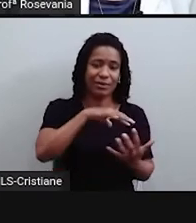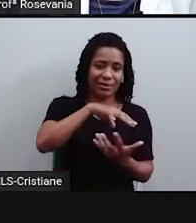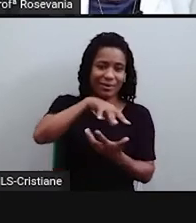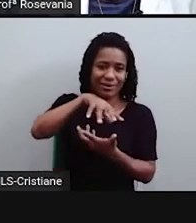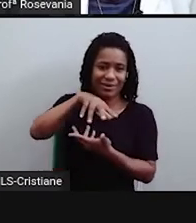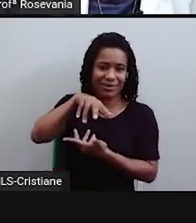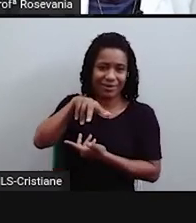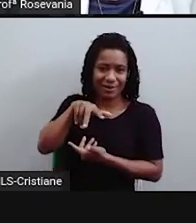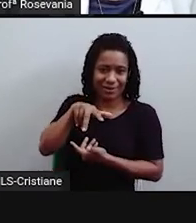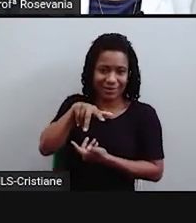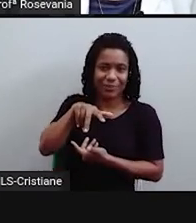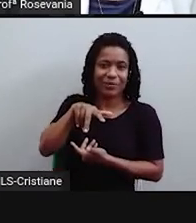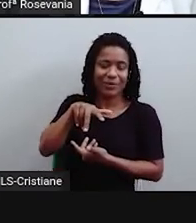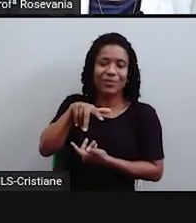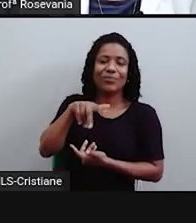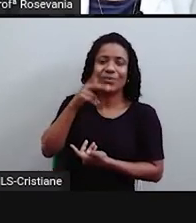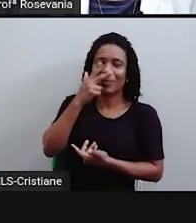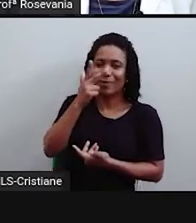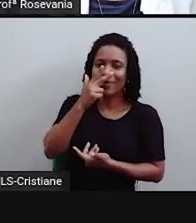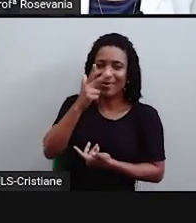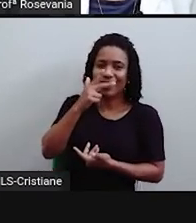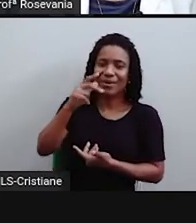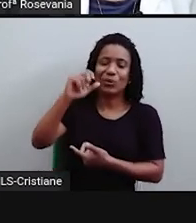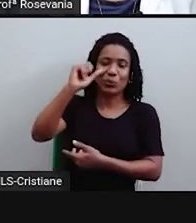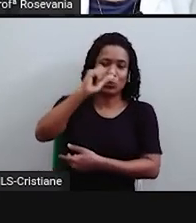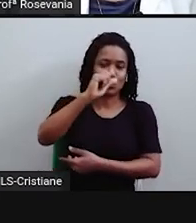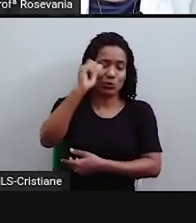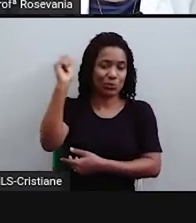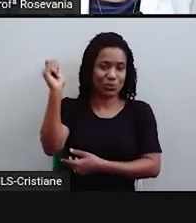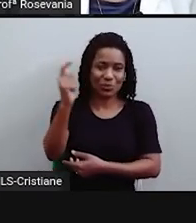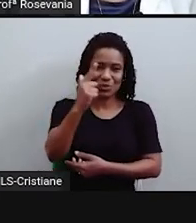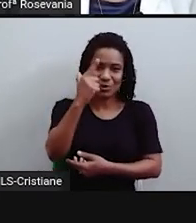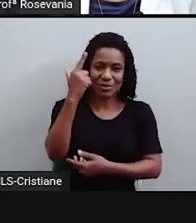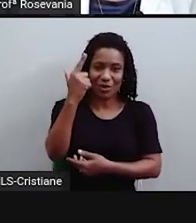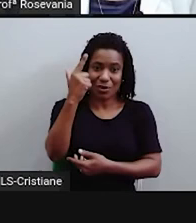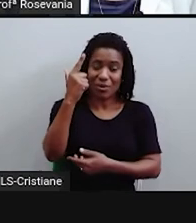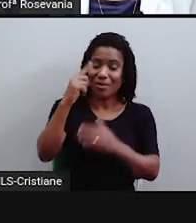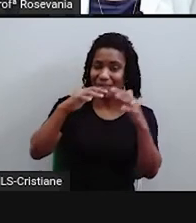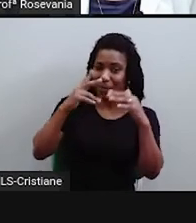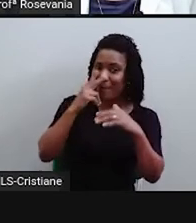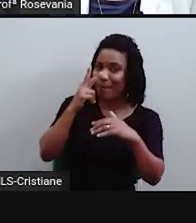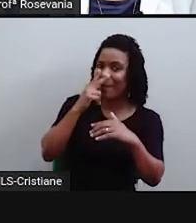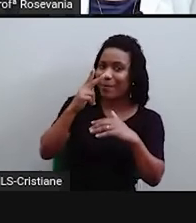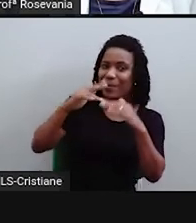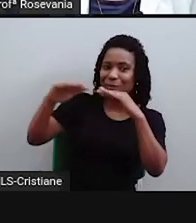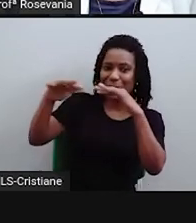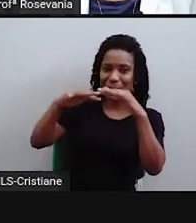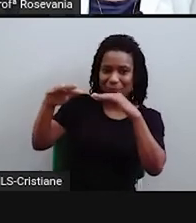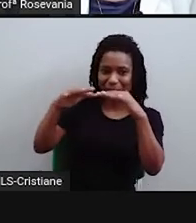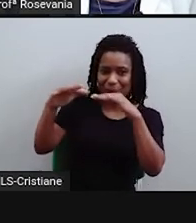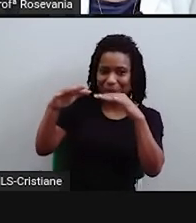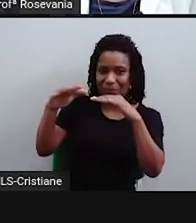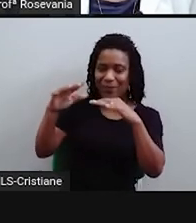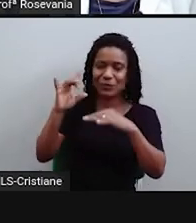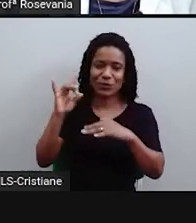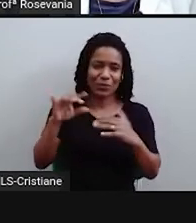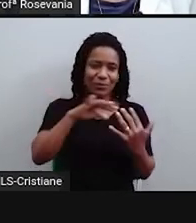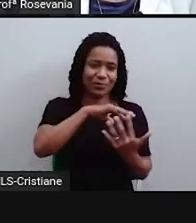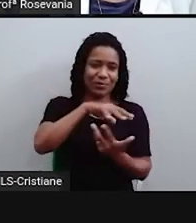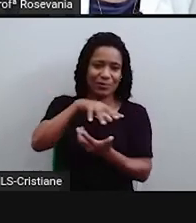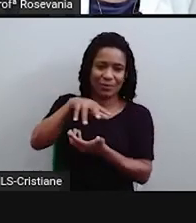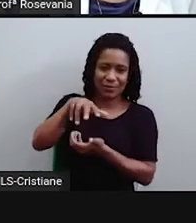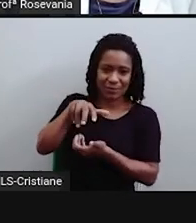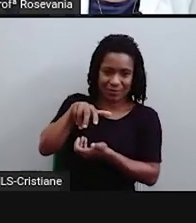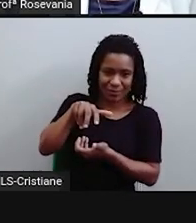aqui vindo, né? Olha o movimento aparente, ele vindo do leste, né, para o oeste. E aqui, ó, o tempo todo você